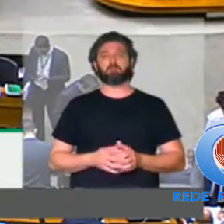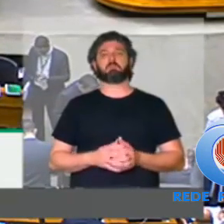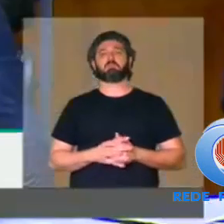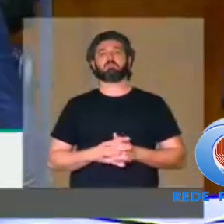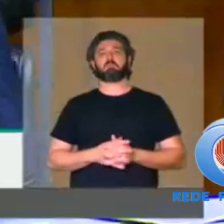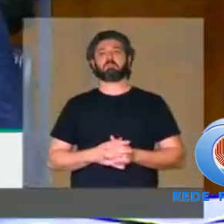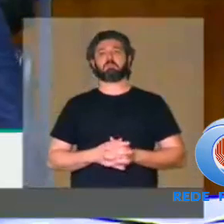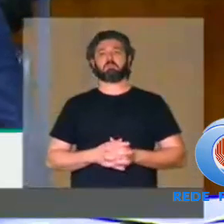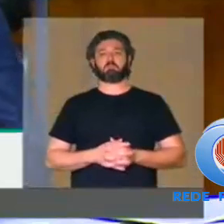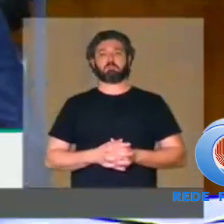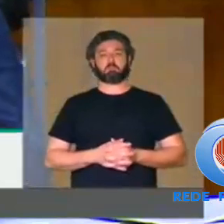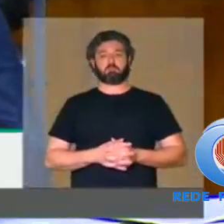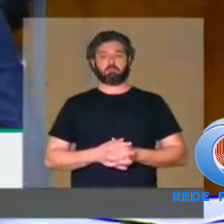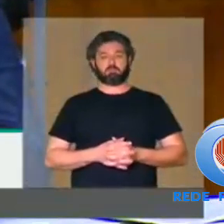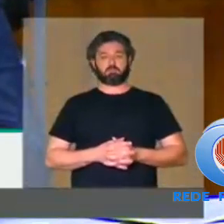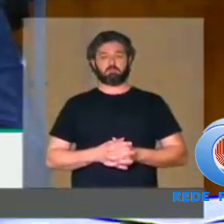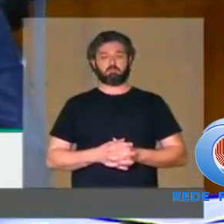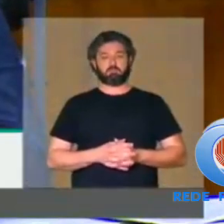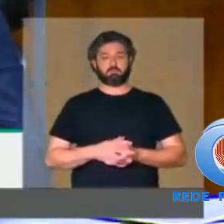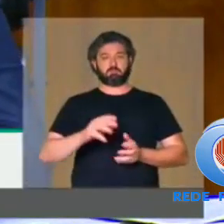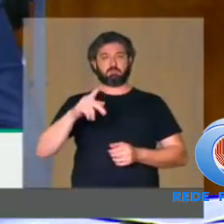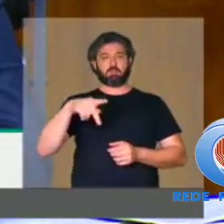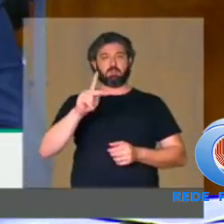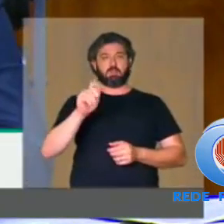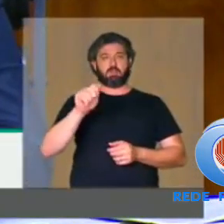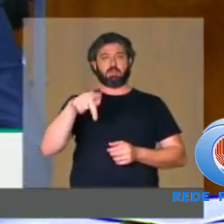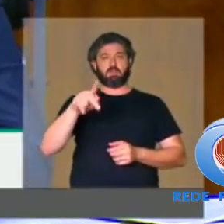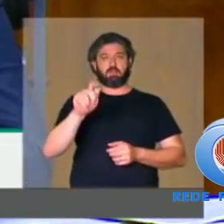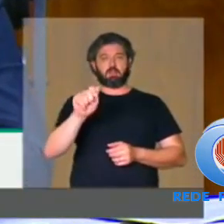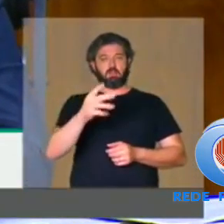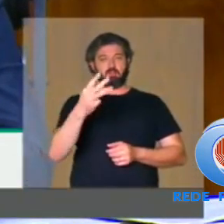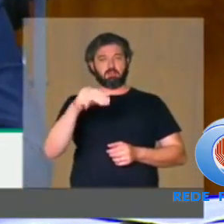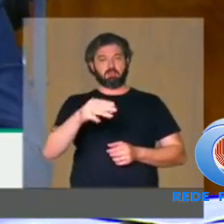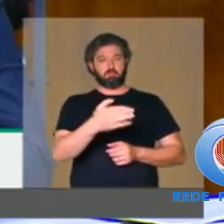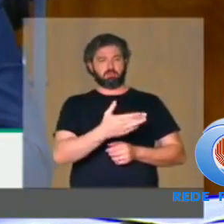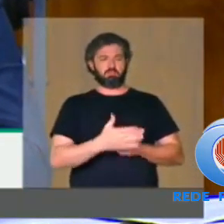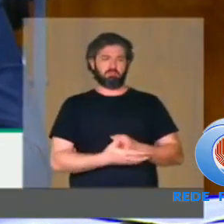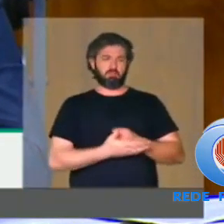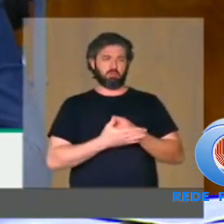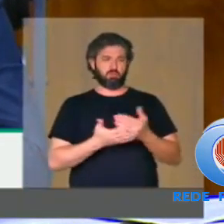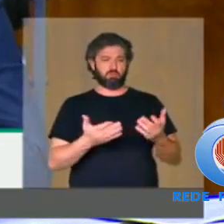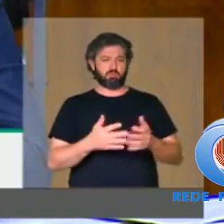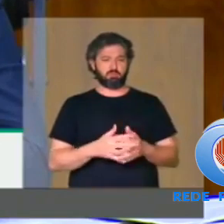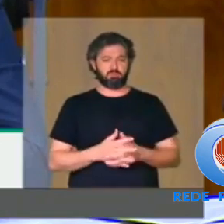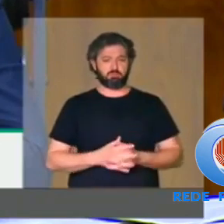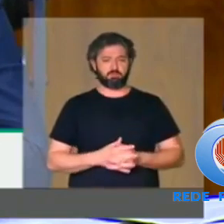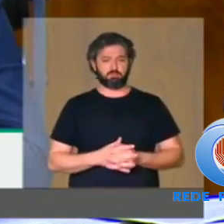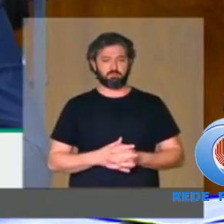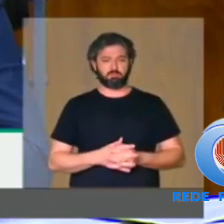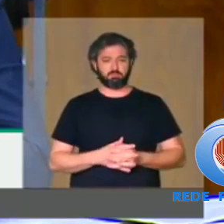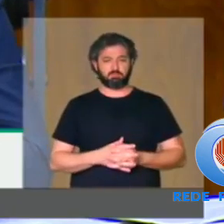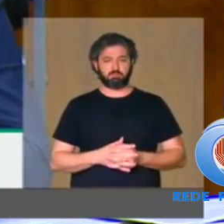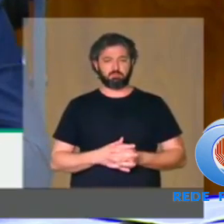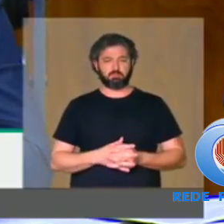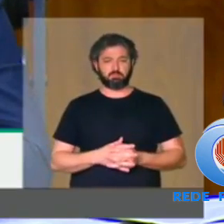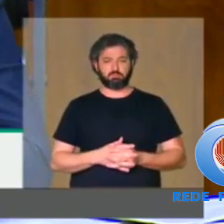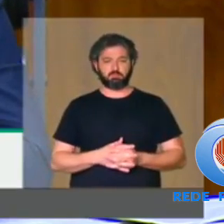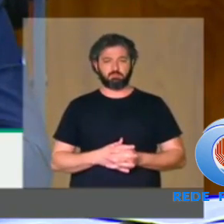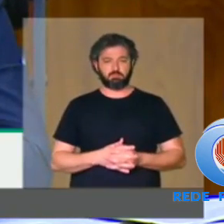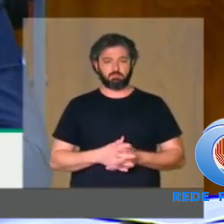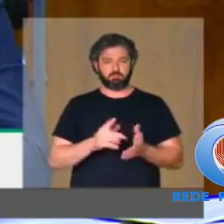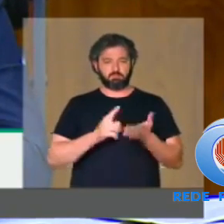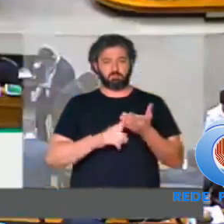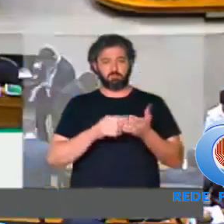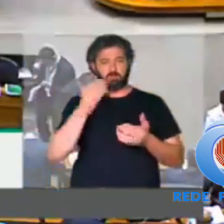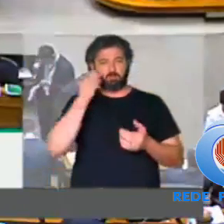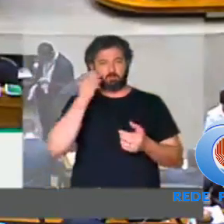Presidente. Estou tentando, estou terminando aqui. Deputado Cacá, 3 minutos. Para me ajudar com. Para ajudar com a tentativa do